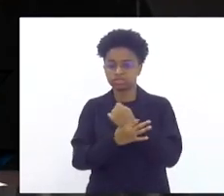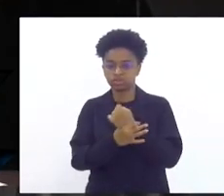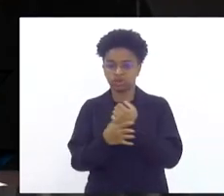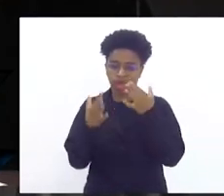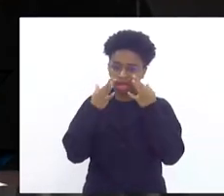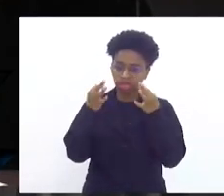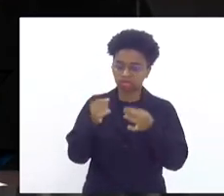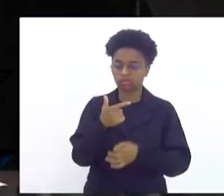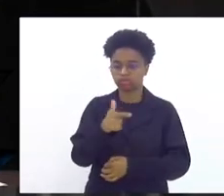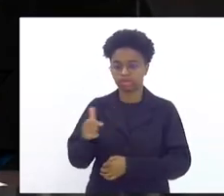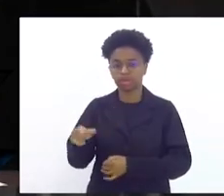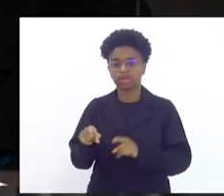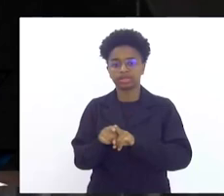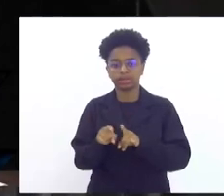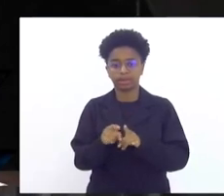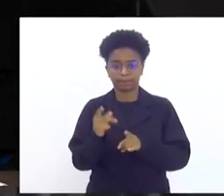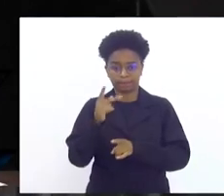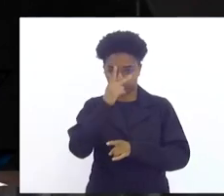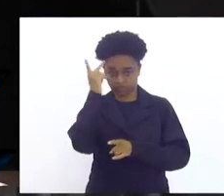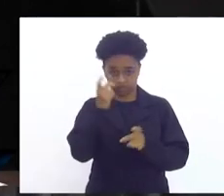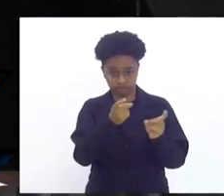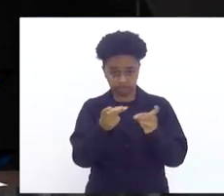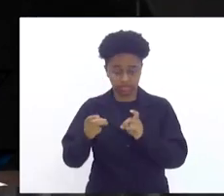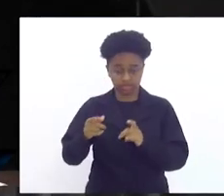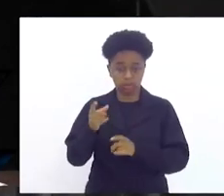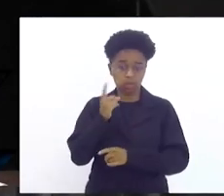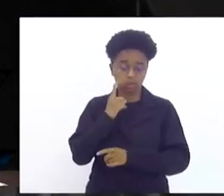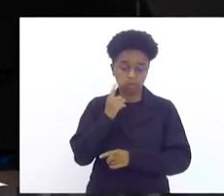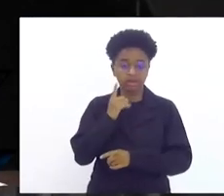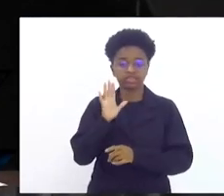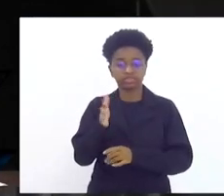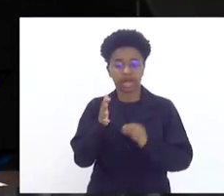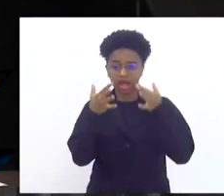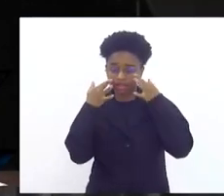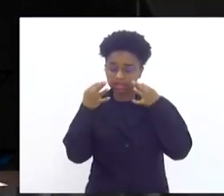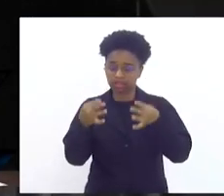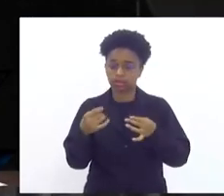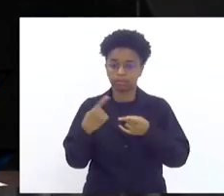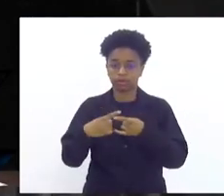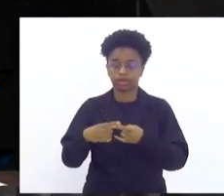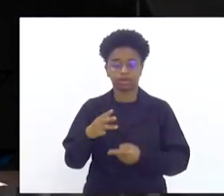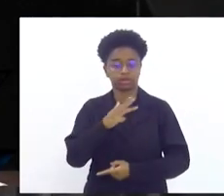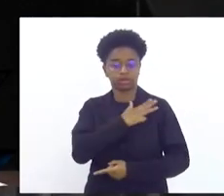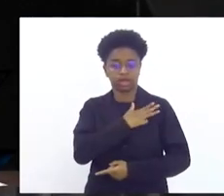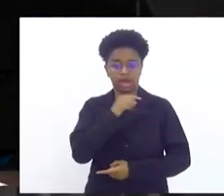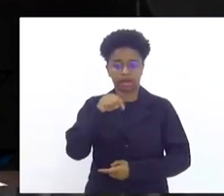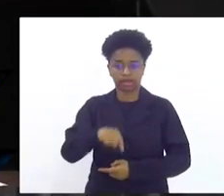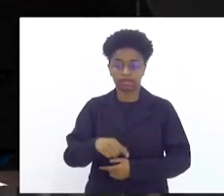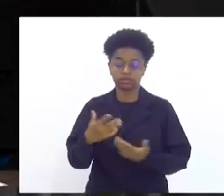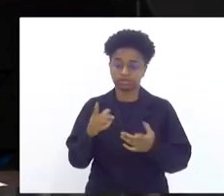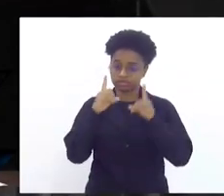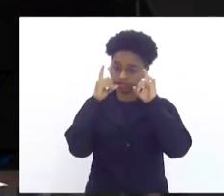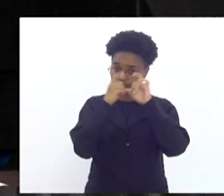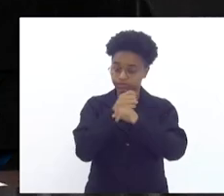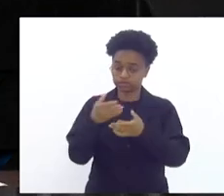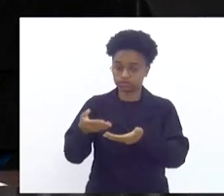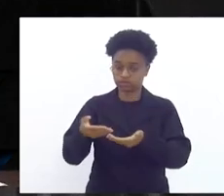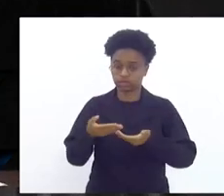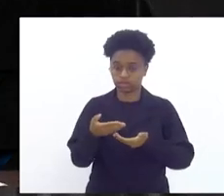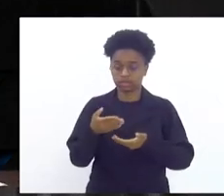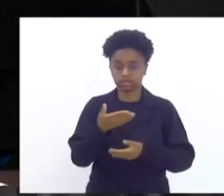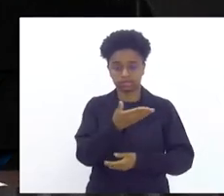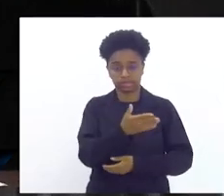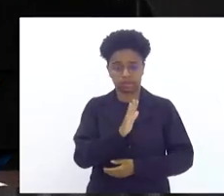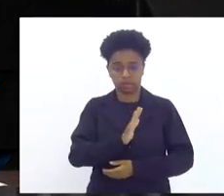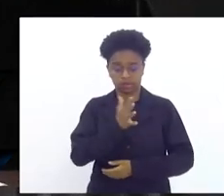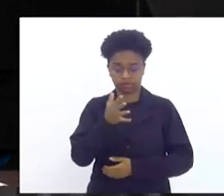o moleque que vende bala já tá atento para não tomar um corre do presidente Lula é complicado ter essa receber essa essa